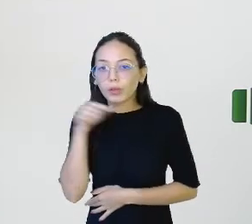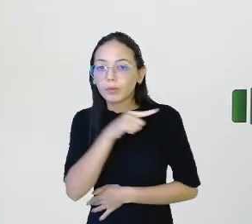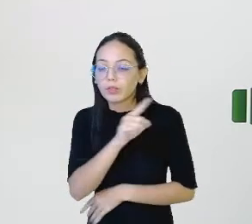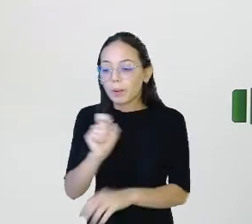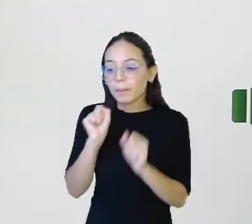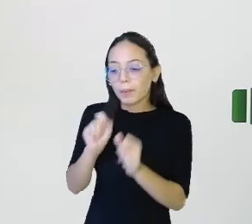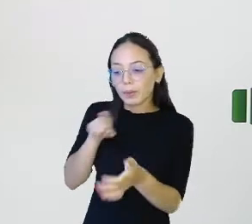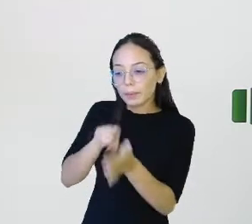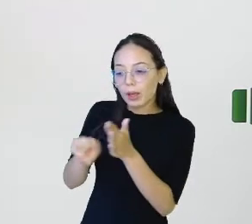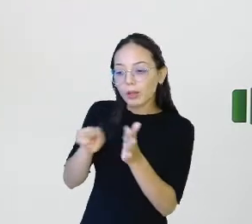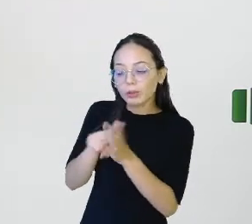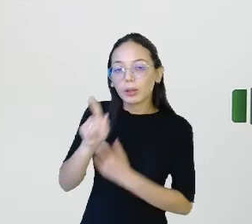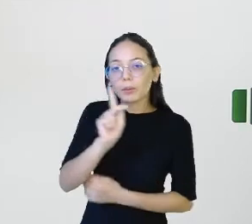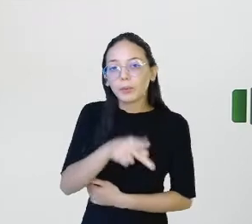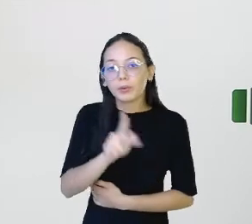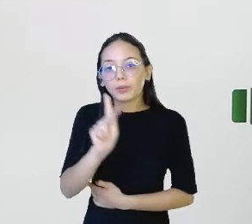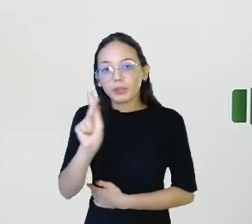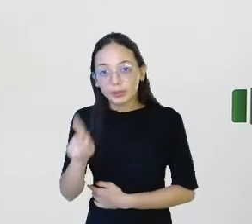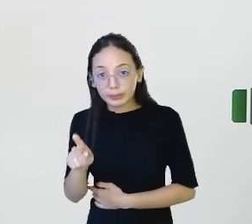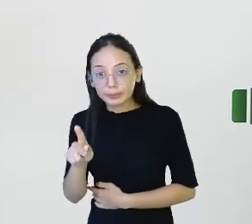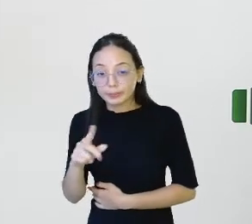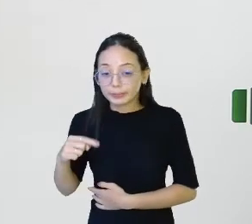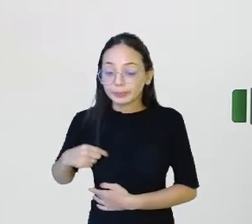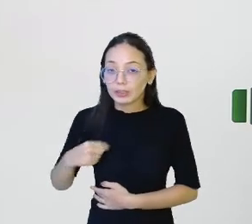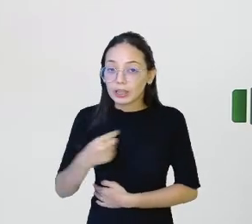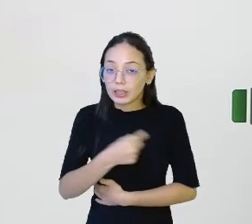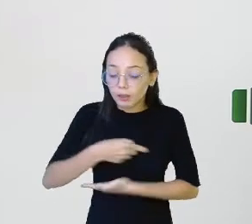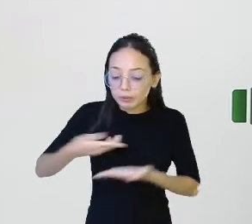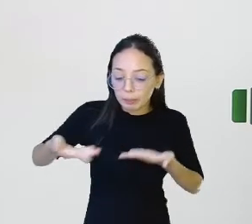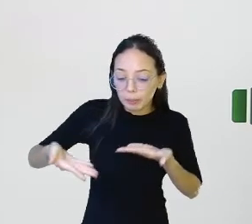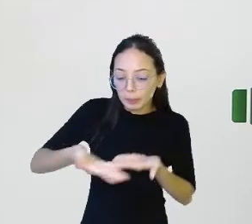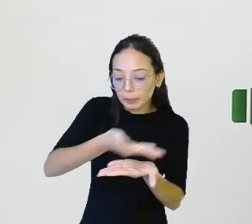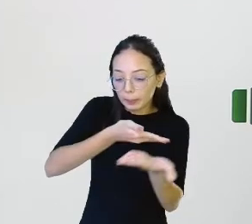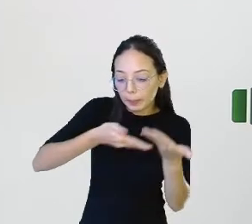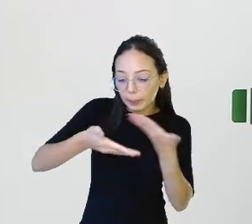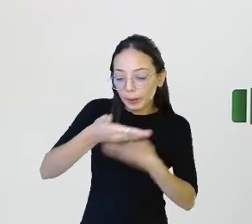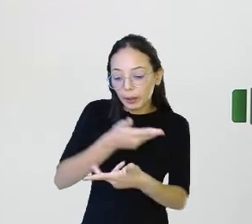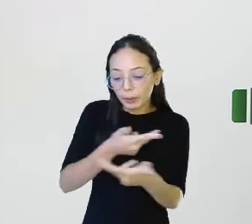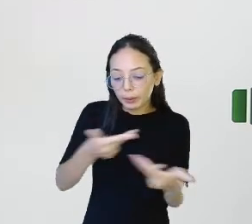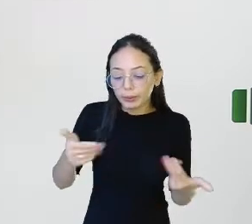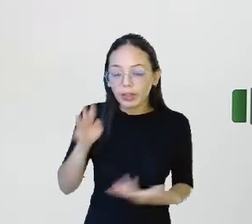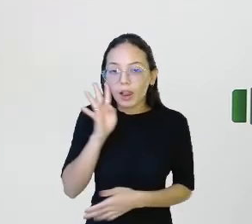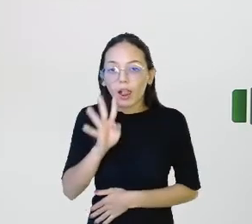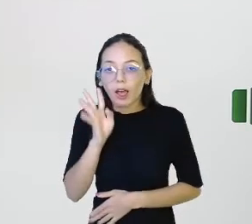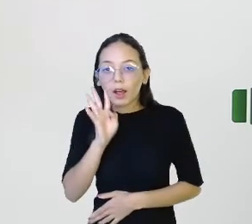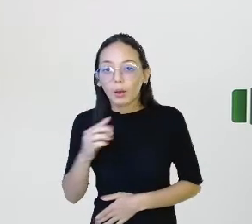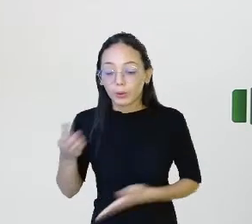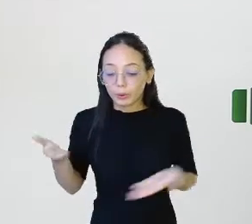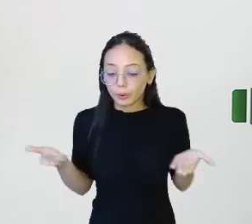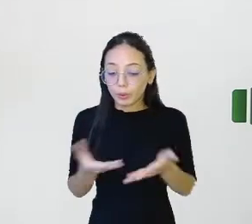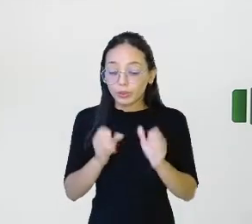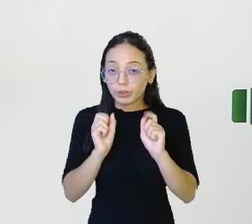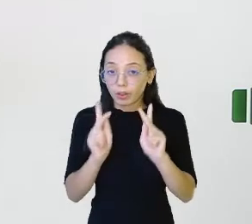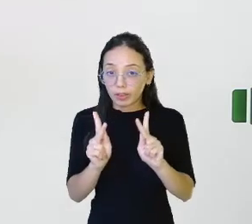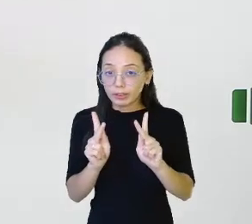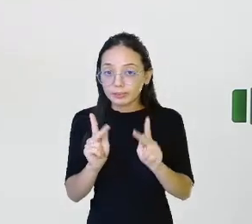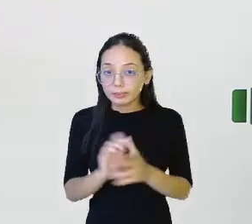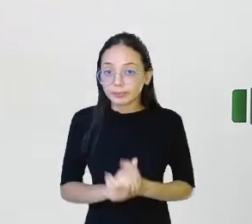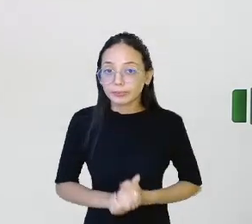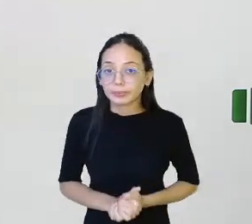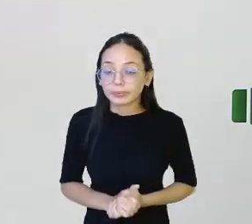seu professor e a gente vai compartilhar de muita coisa legal hoje. Vem comigo e vamos para a nossa